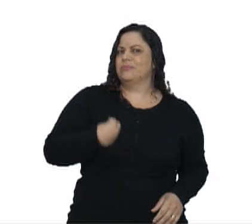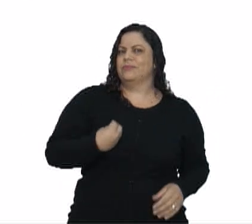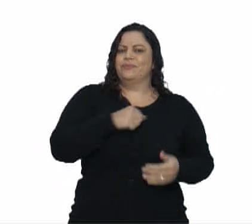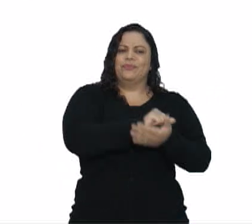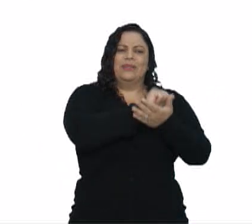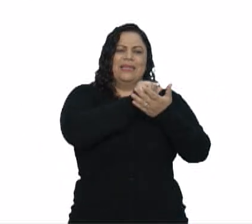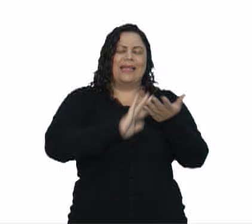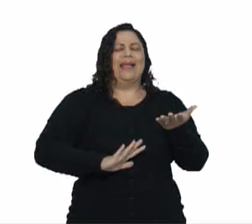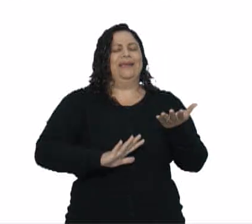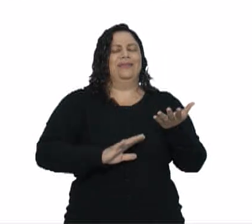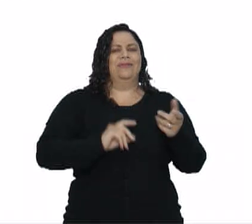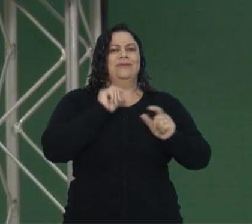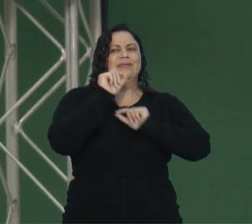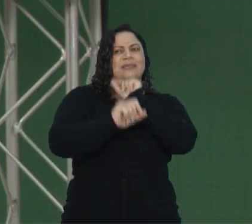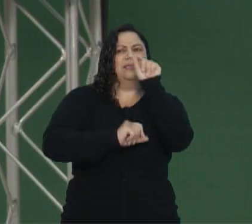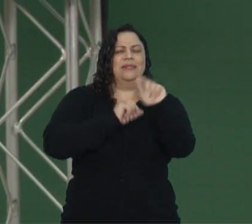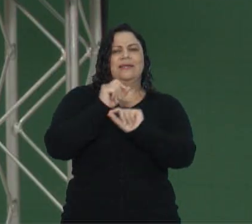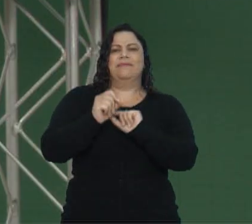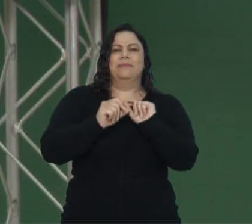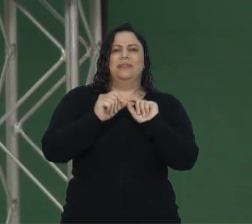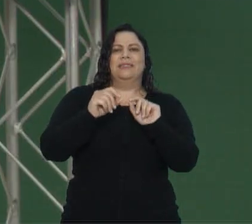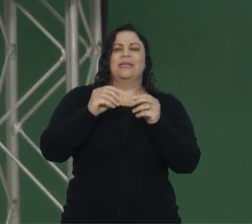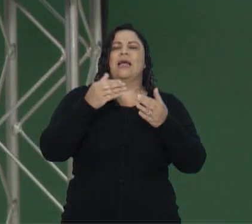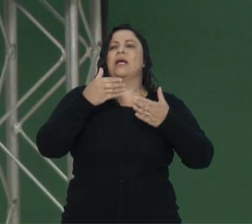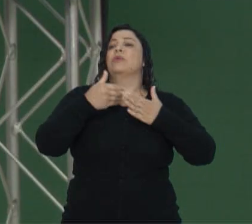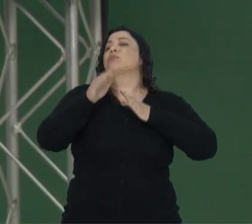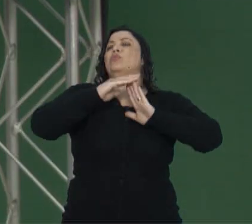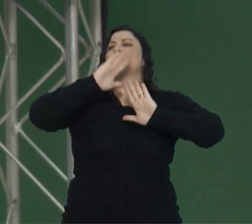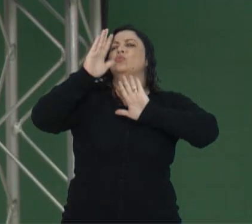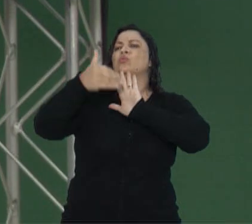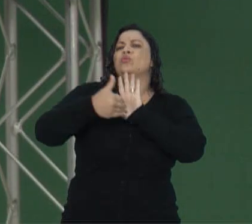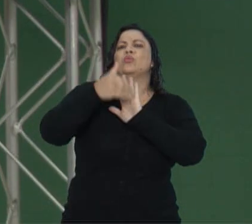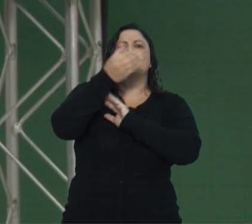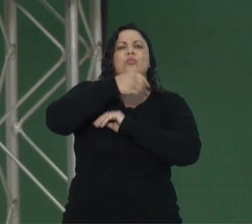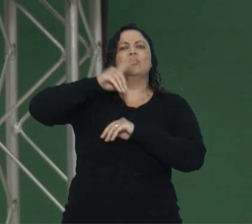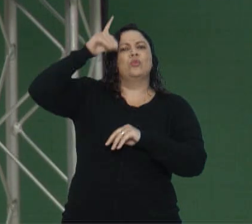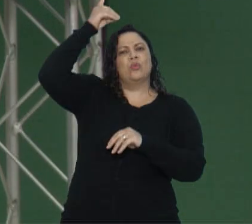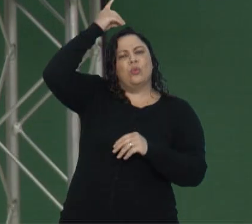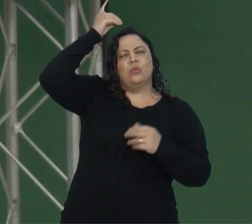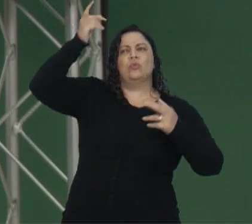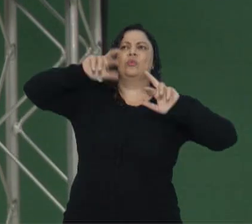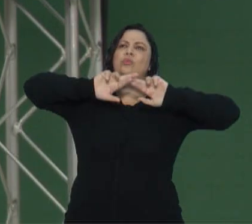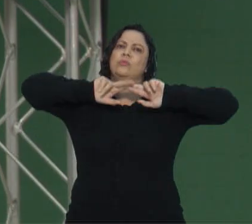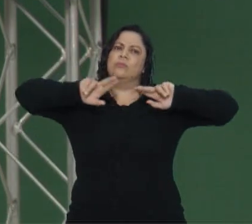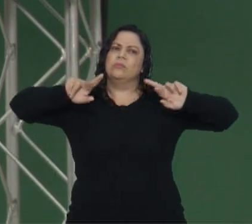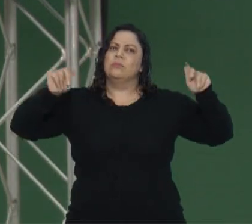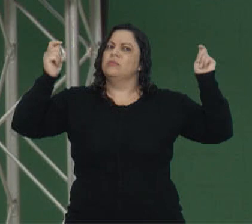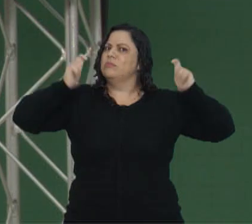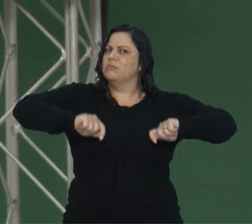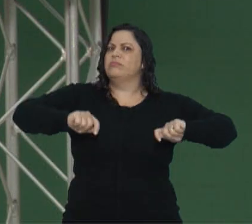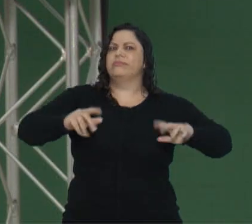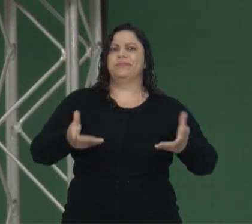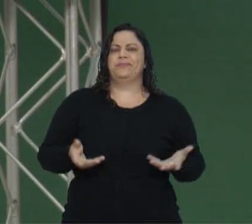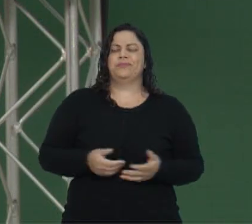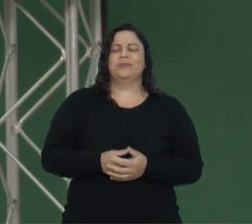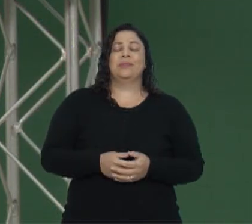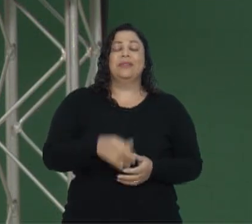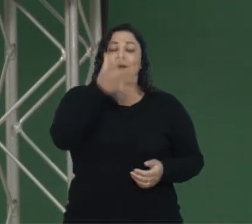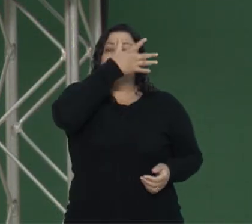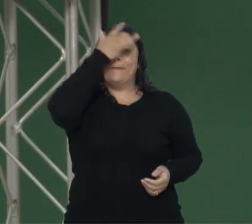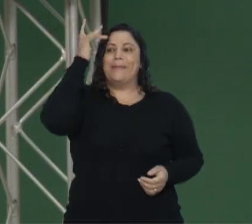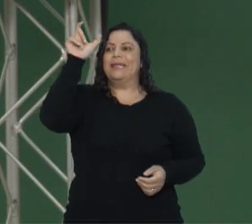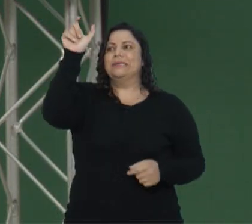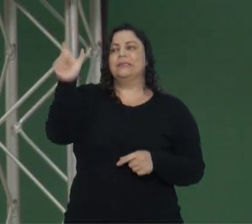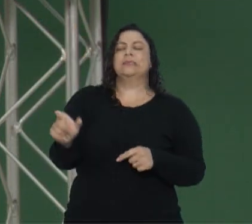usar todo o seu talento. Então, o que que ele traz? Pessoas que são felizes, elas se mostram mais